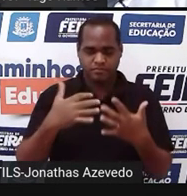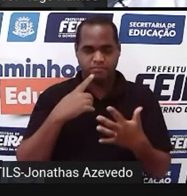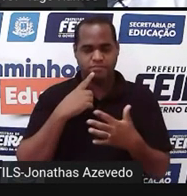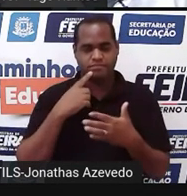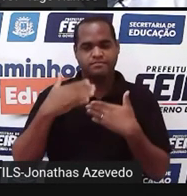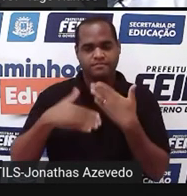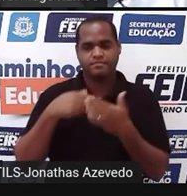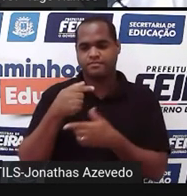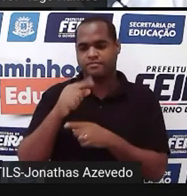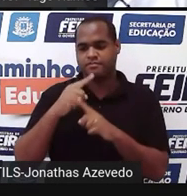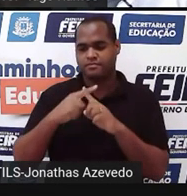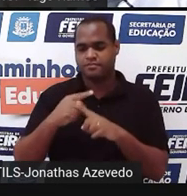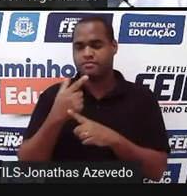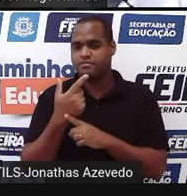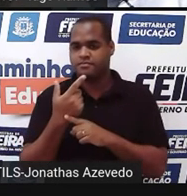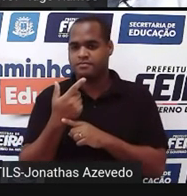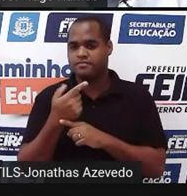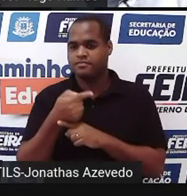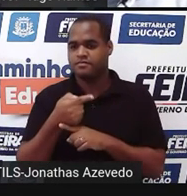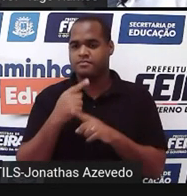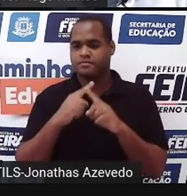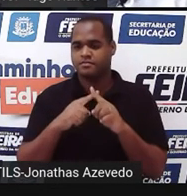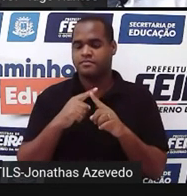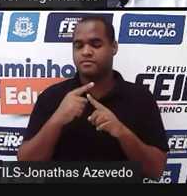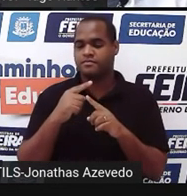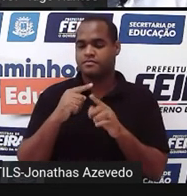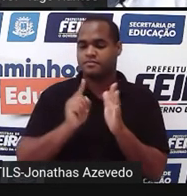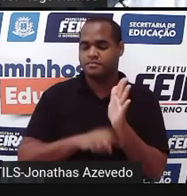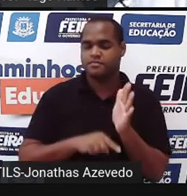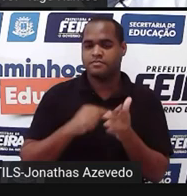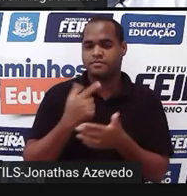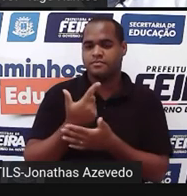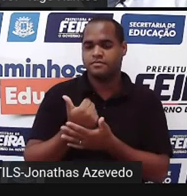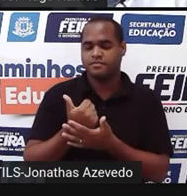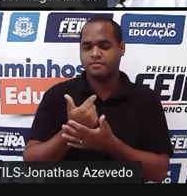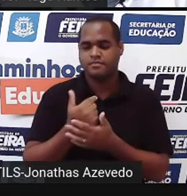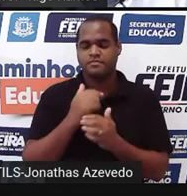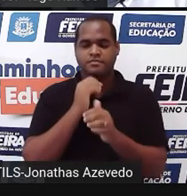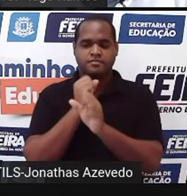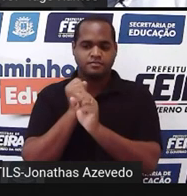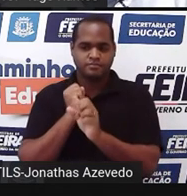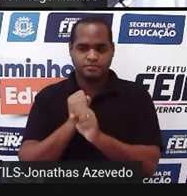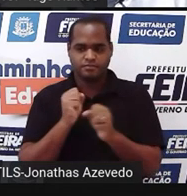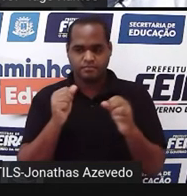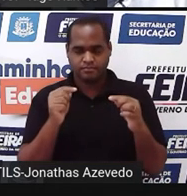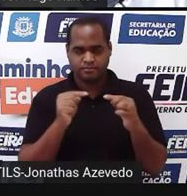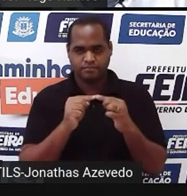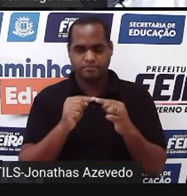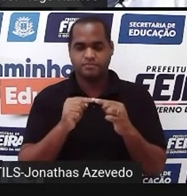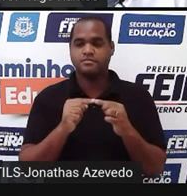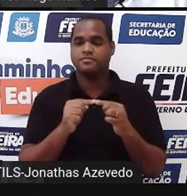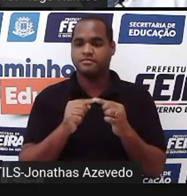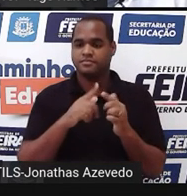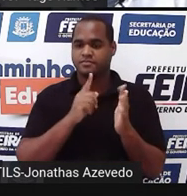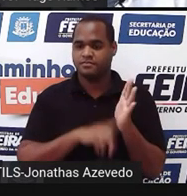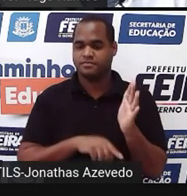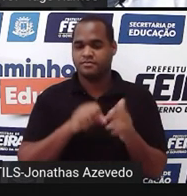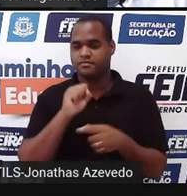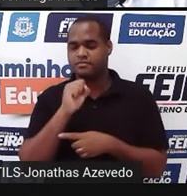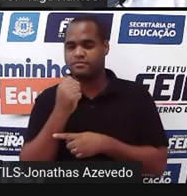sete x12 aliás 7x - 12 e vai dar -